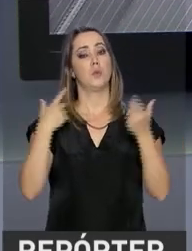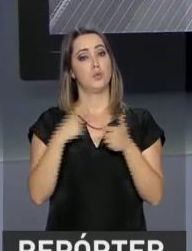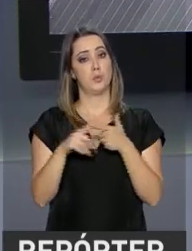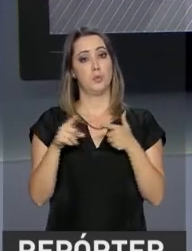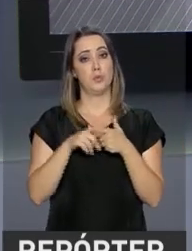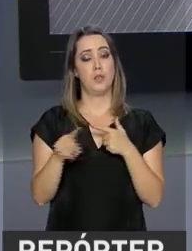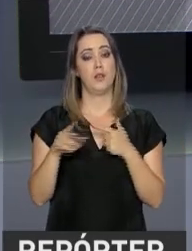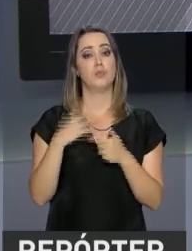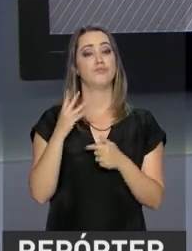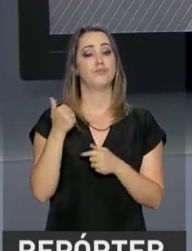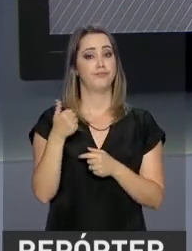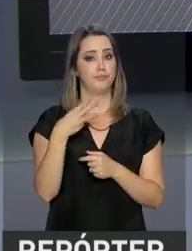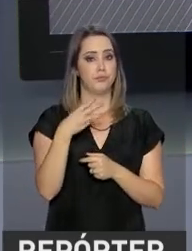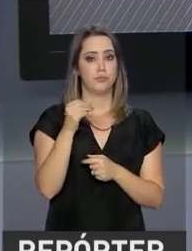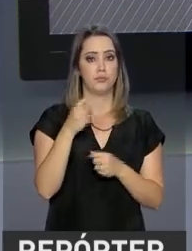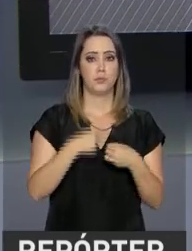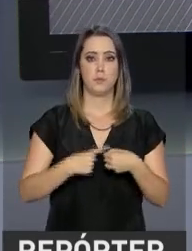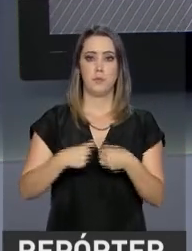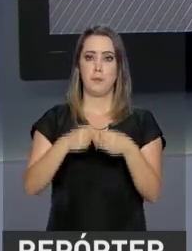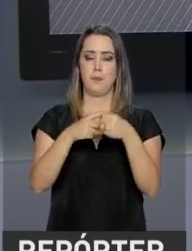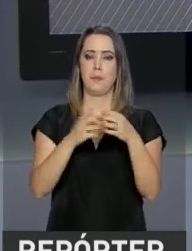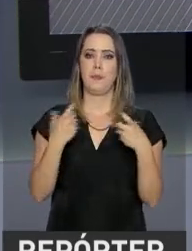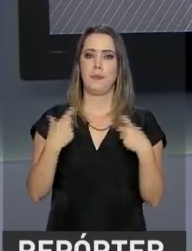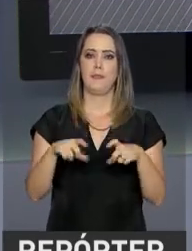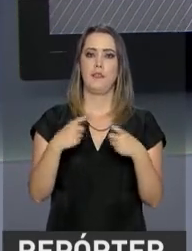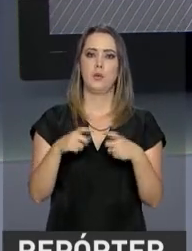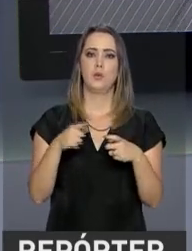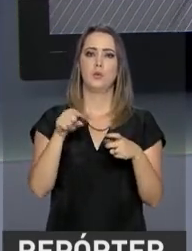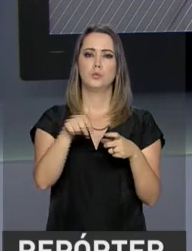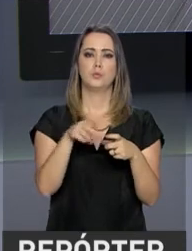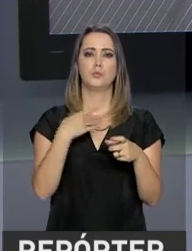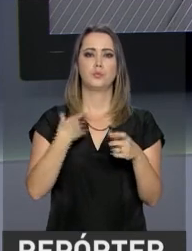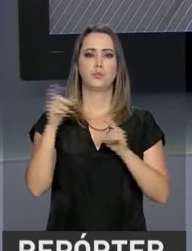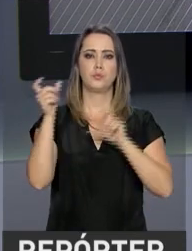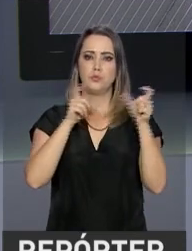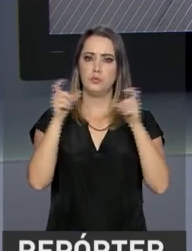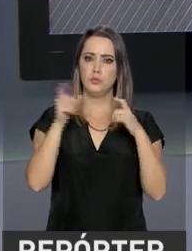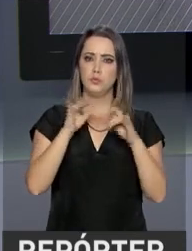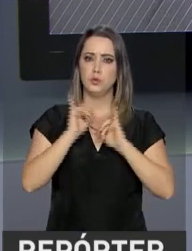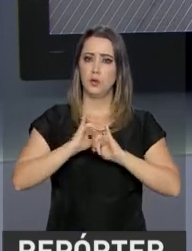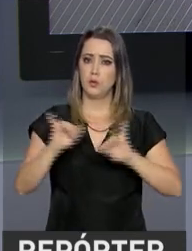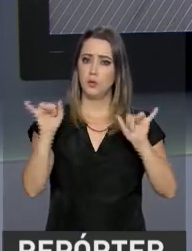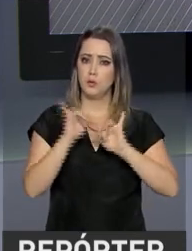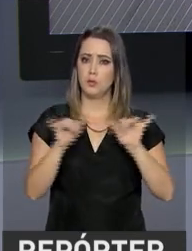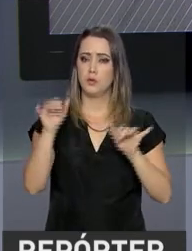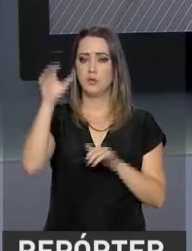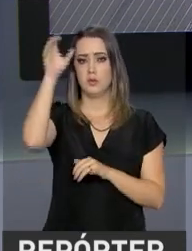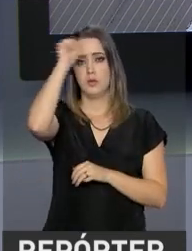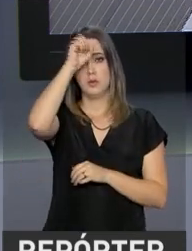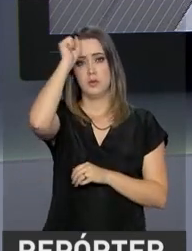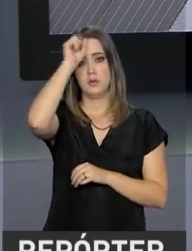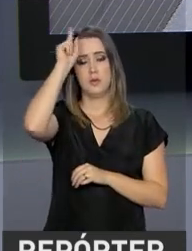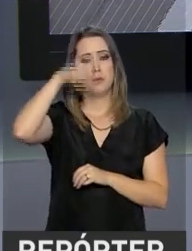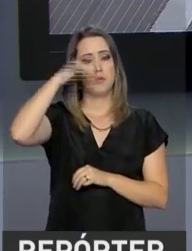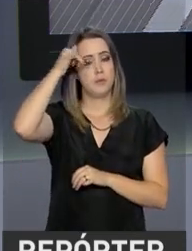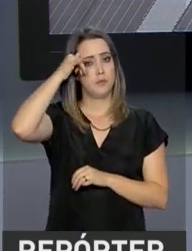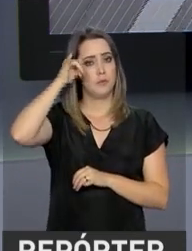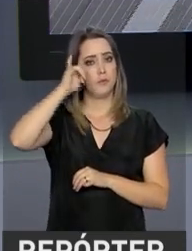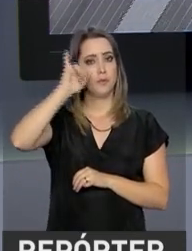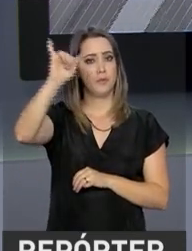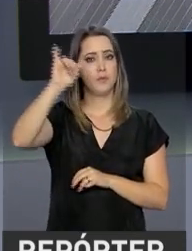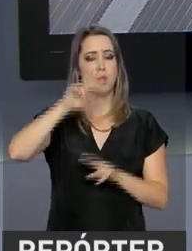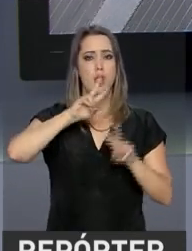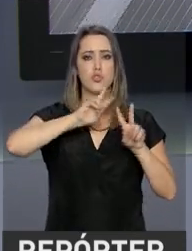quase 1.300 municípios o centro nacional de monitoramento e alertas de desastres naturais lançou a campanha